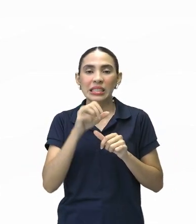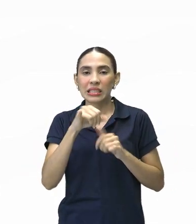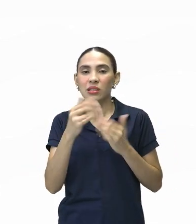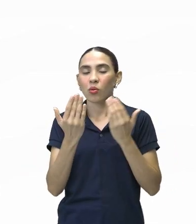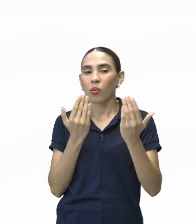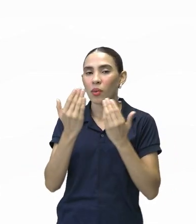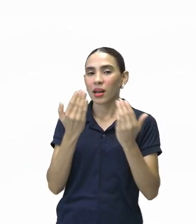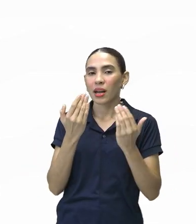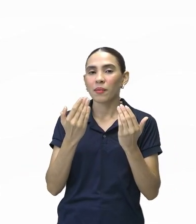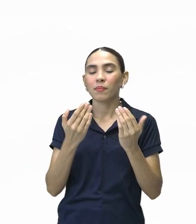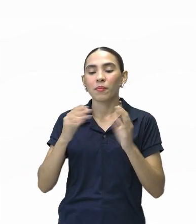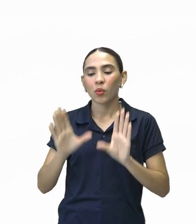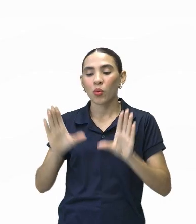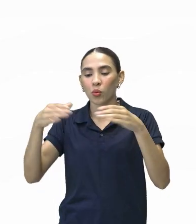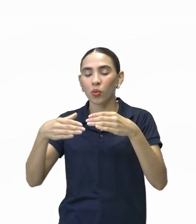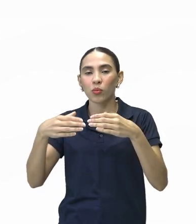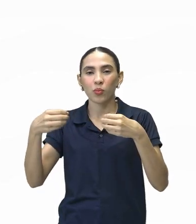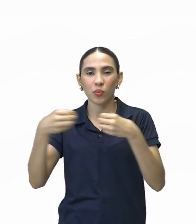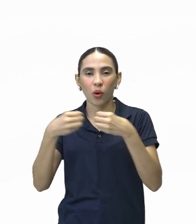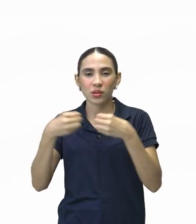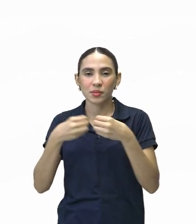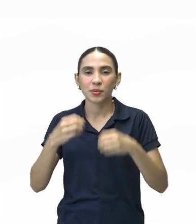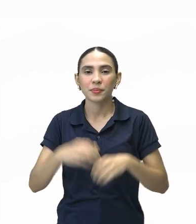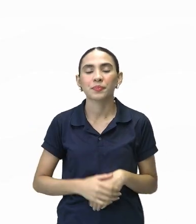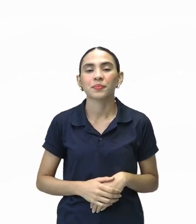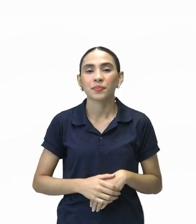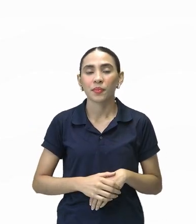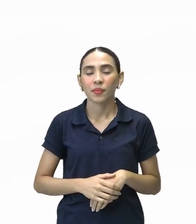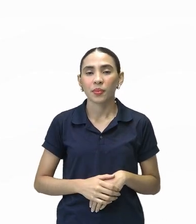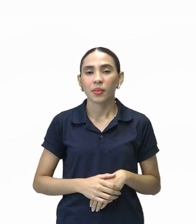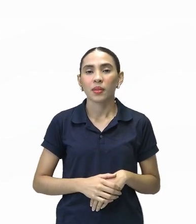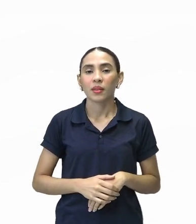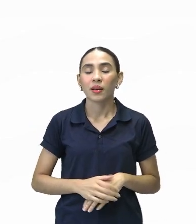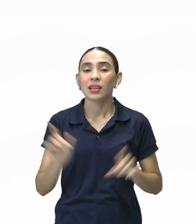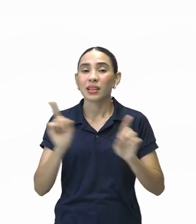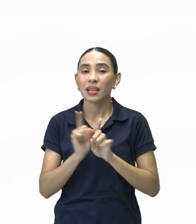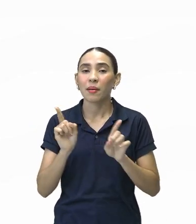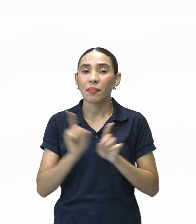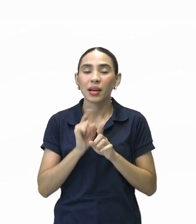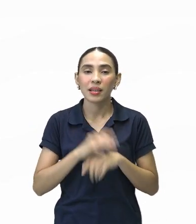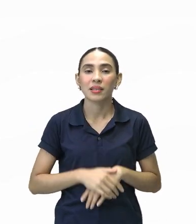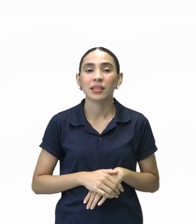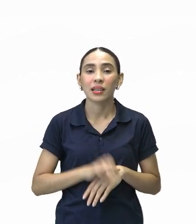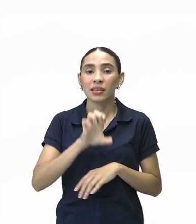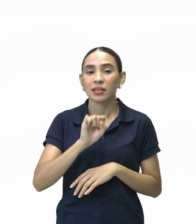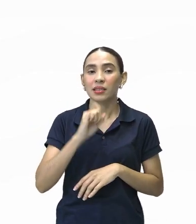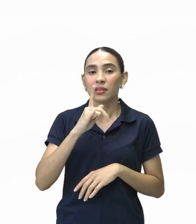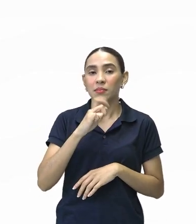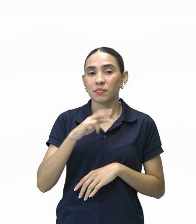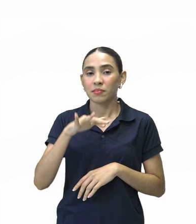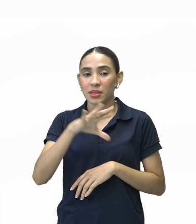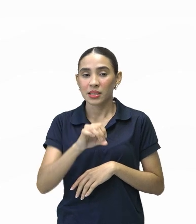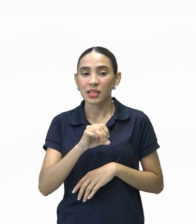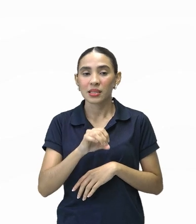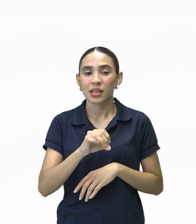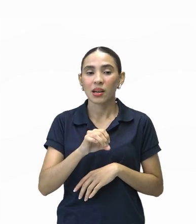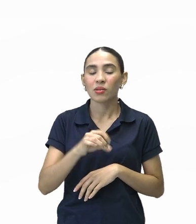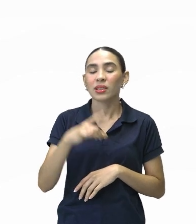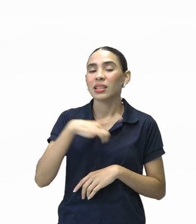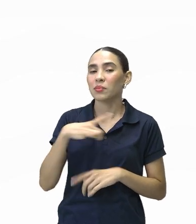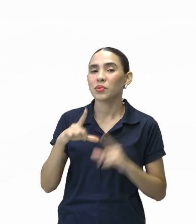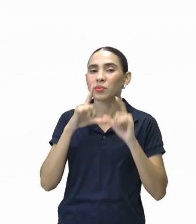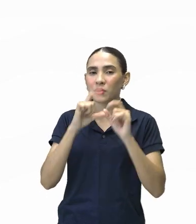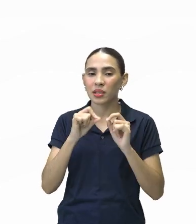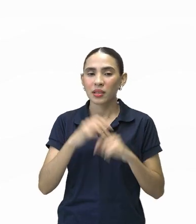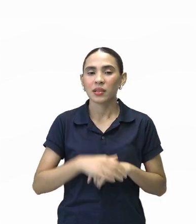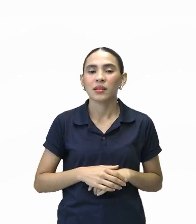comparada com populações próximas a ela. E na condição da especiação simpátrica, nós temos aí